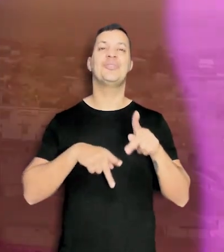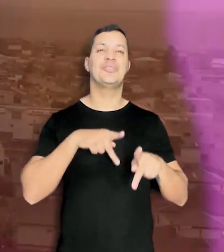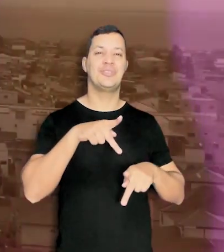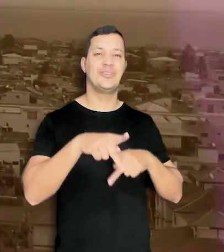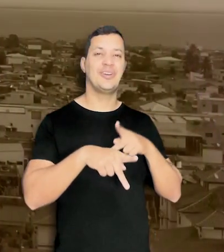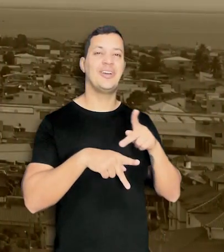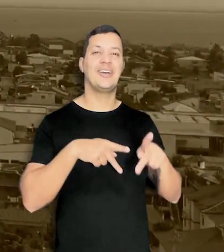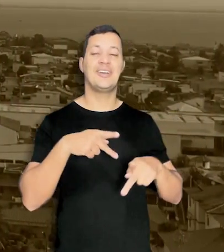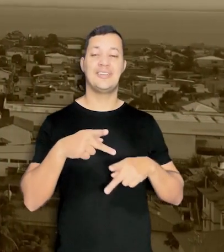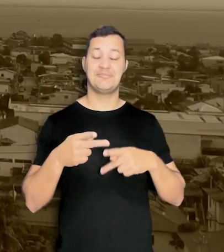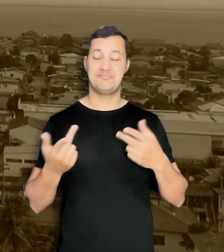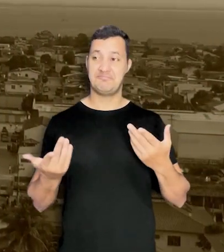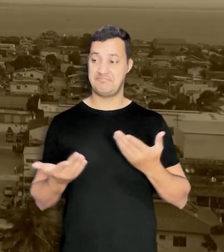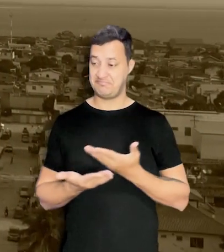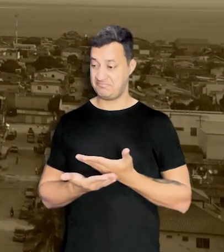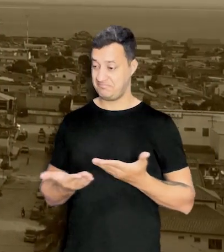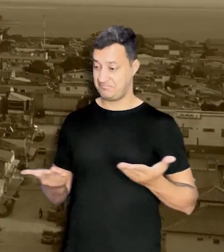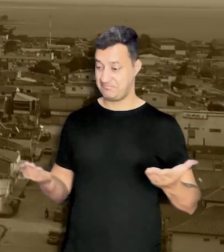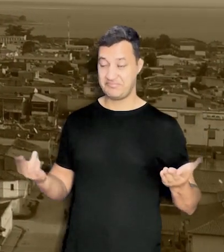Bem no meio dela, sentado.